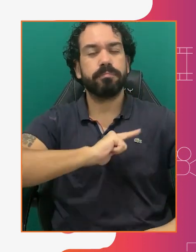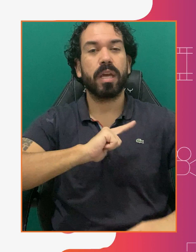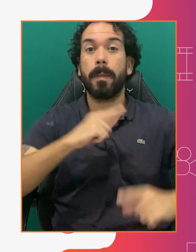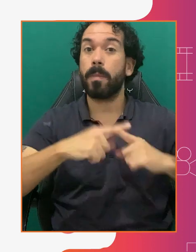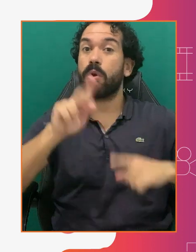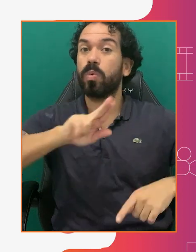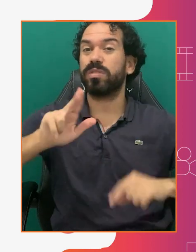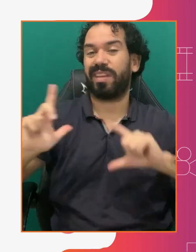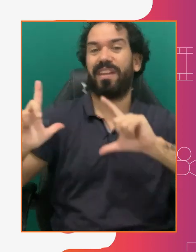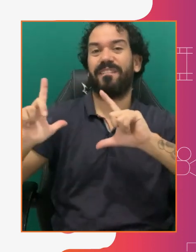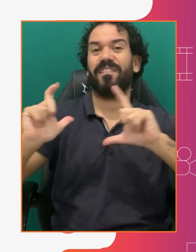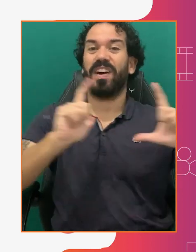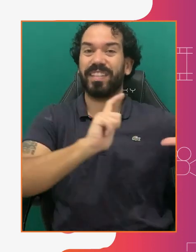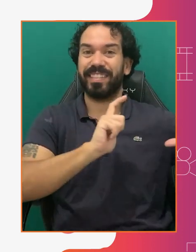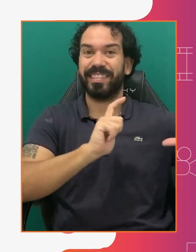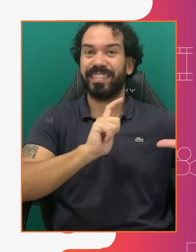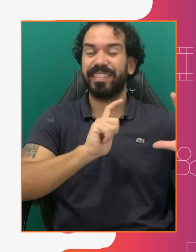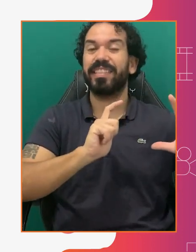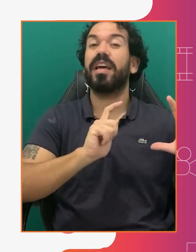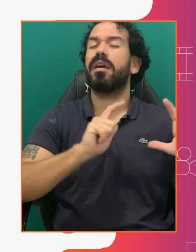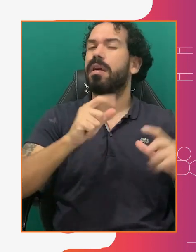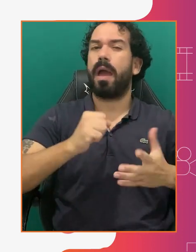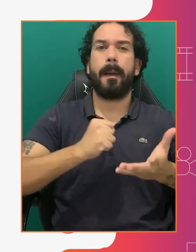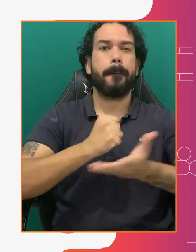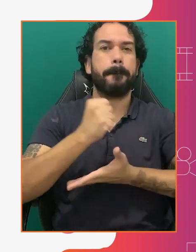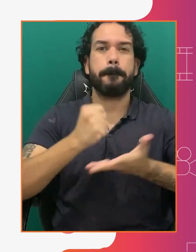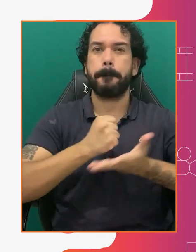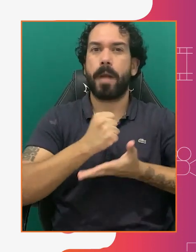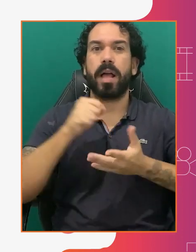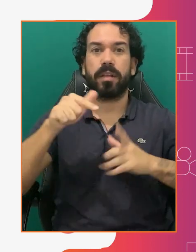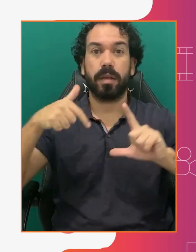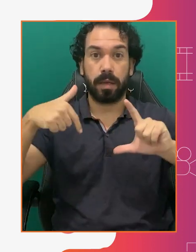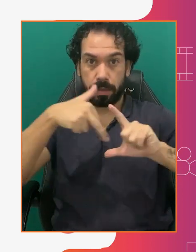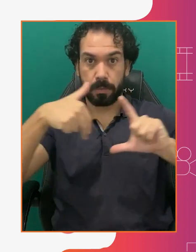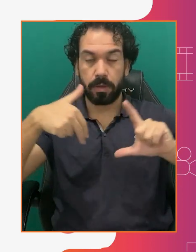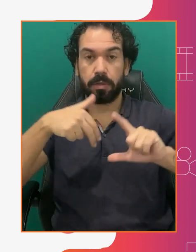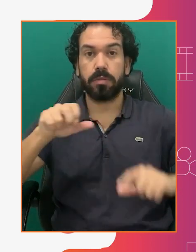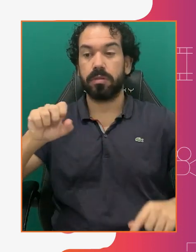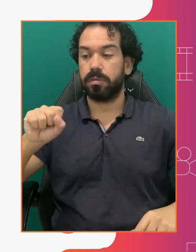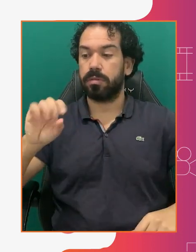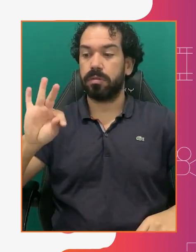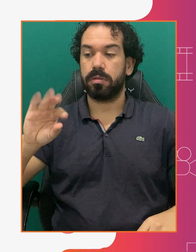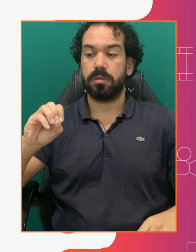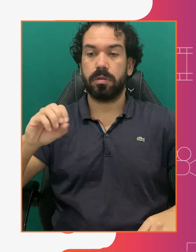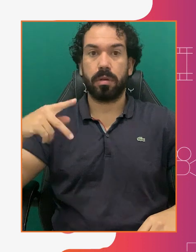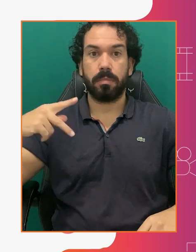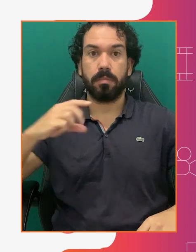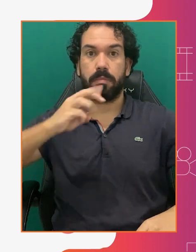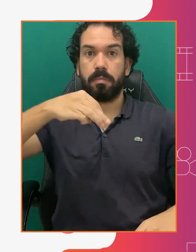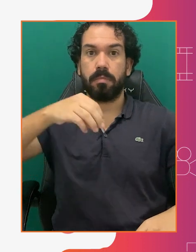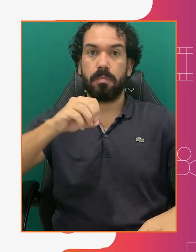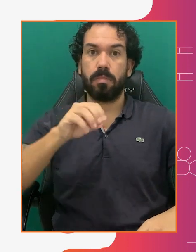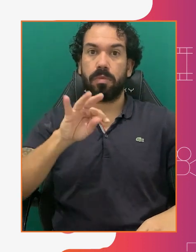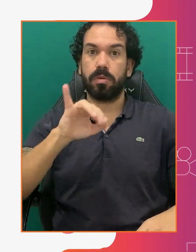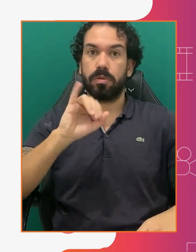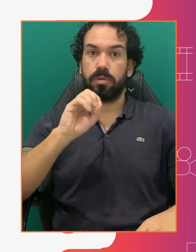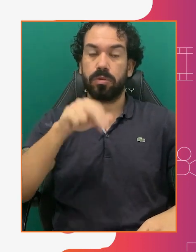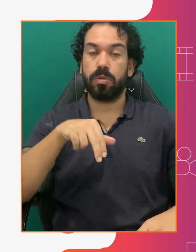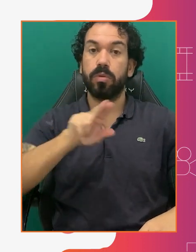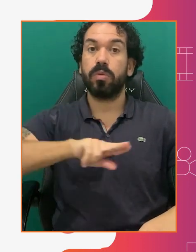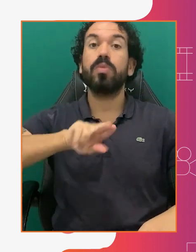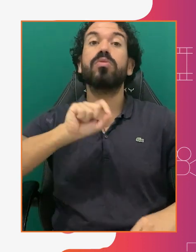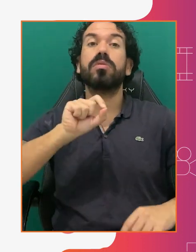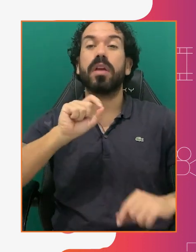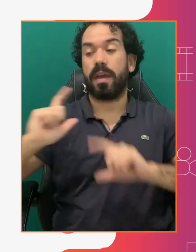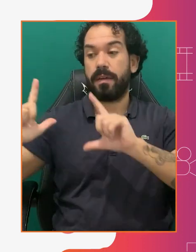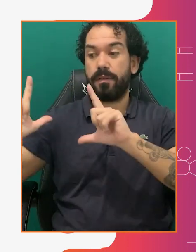fotos no stop motion. Partindo do princípio mais básico da animação, o stop motion é uma técnica que utiliza